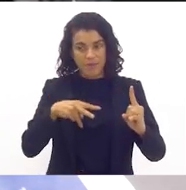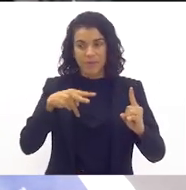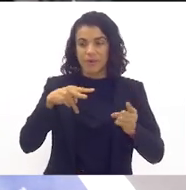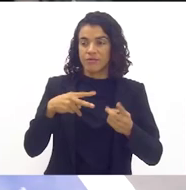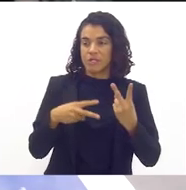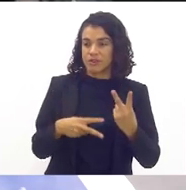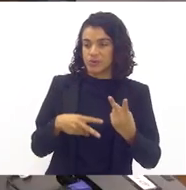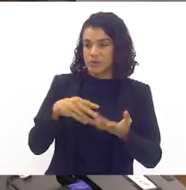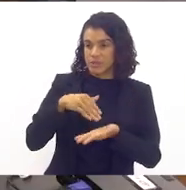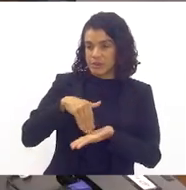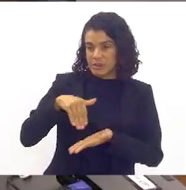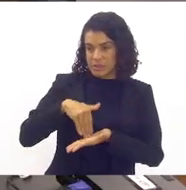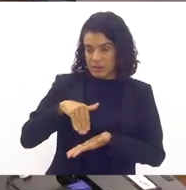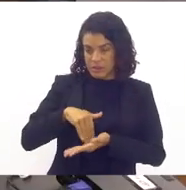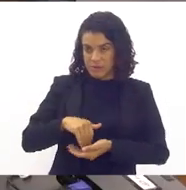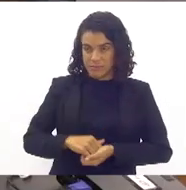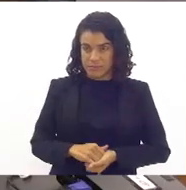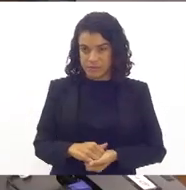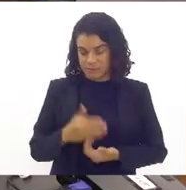Obrigado.